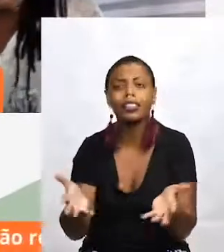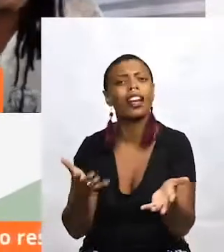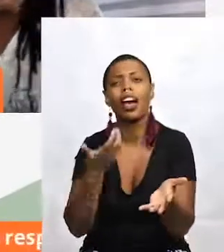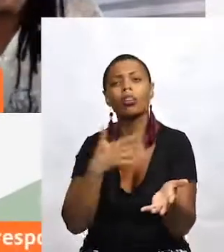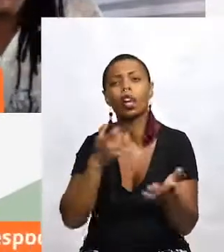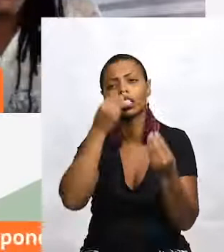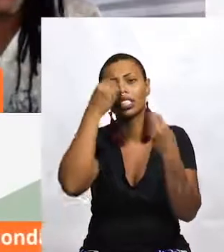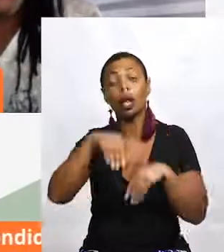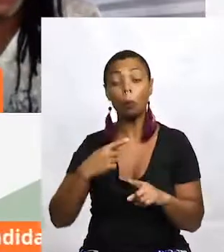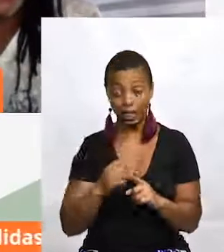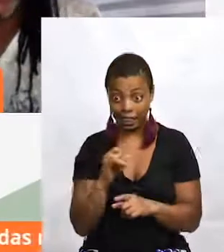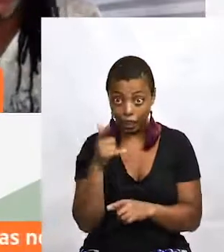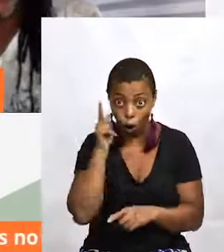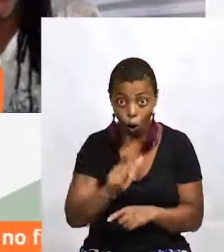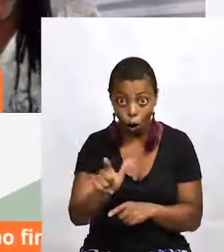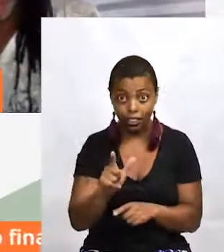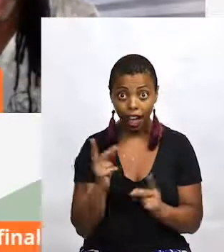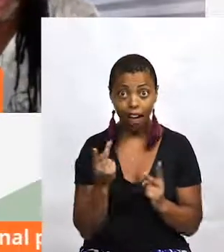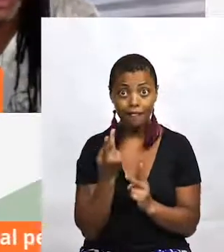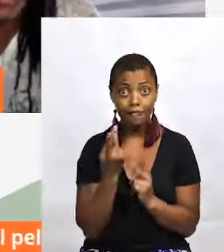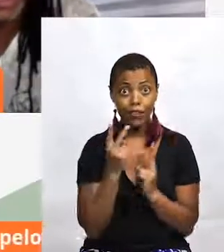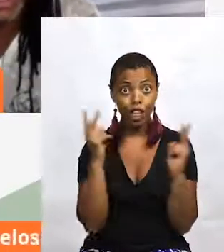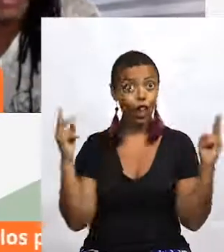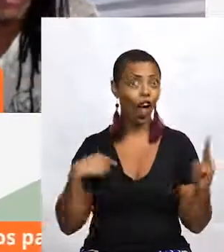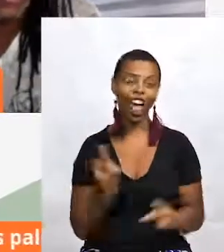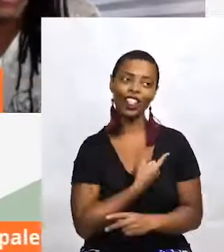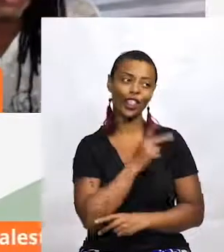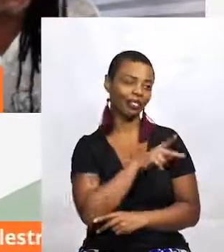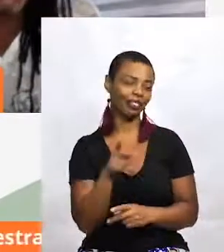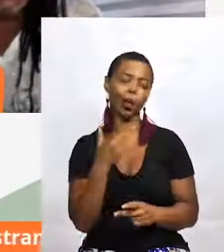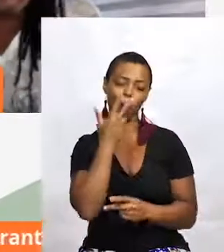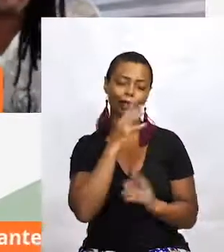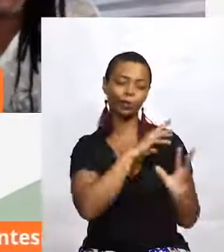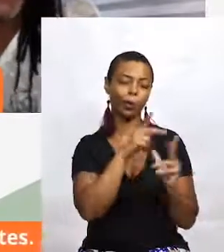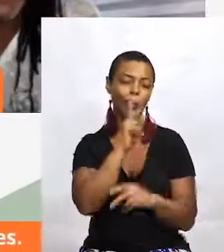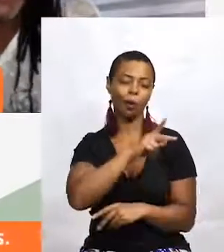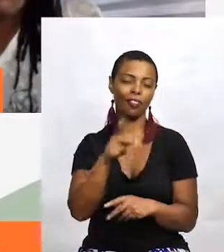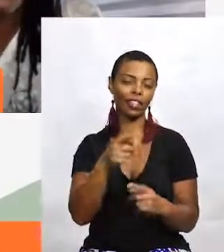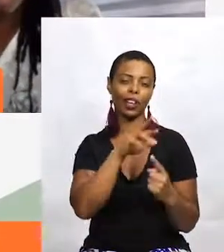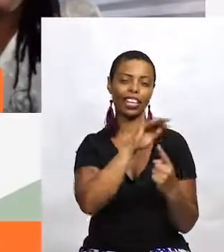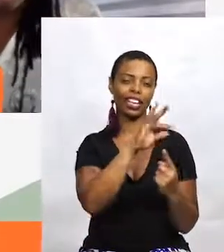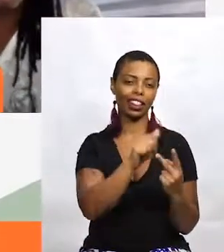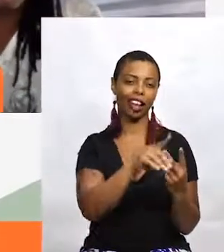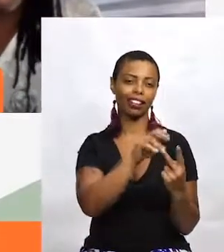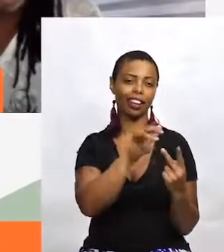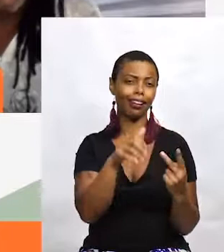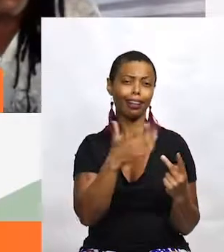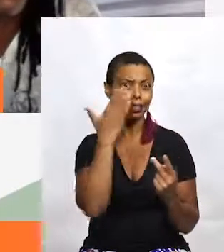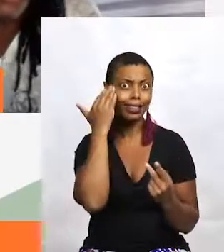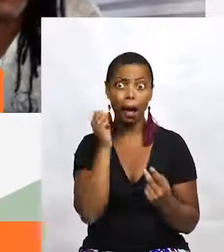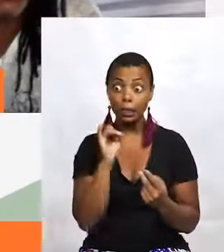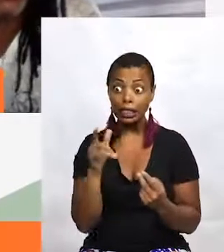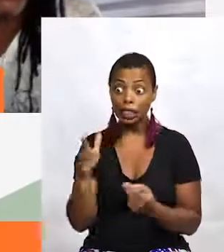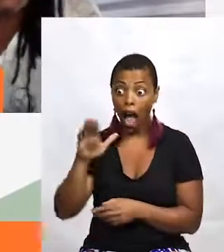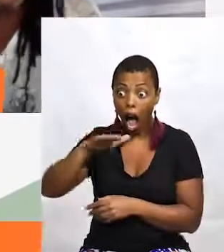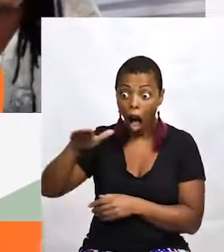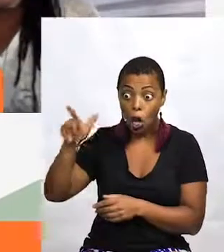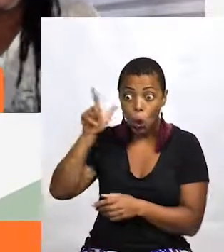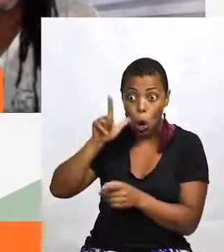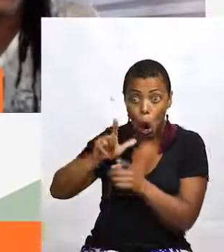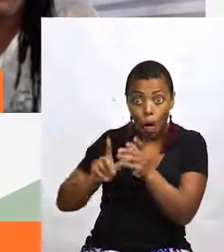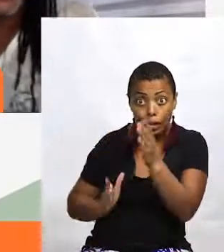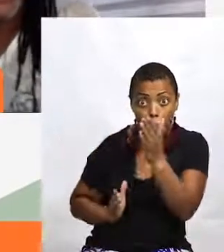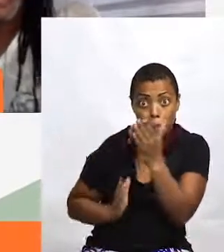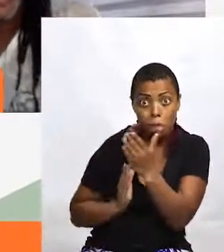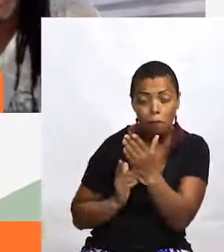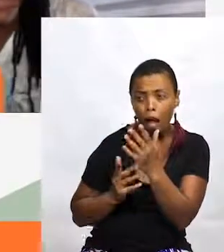a vitória é nossa, né? Acho que não tem nenhum professor aqui, acho que Rita, Adriana, estão falando, quer dizer, a gente vibra, a gente fica super feliz quando vê que o